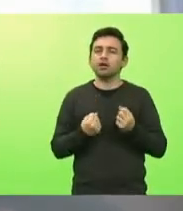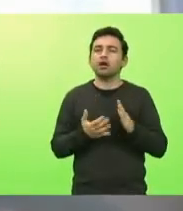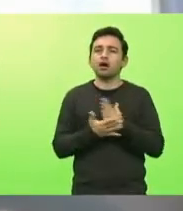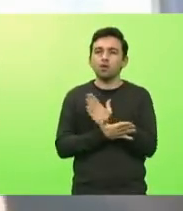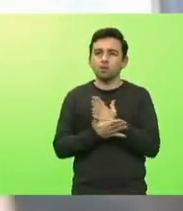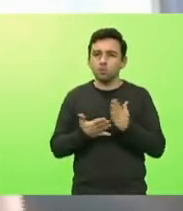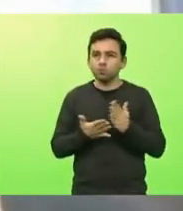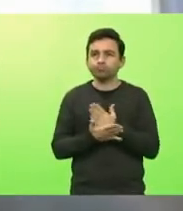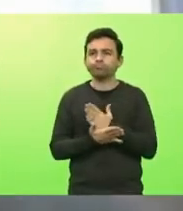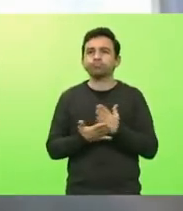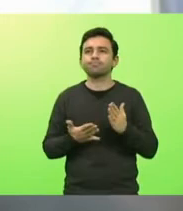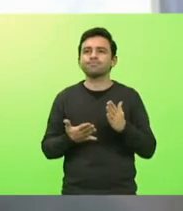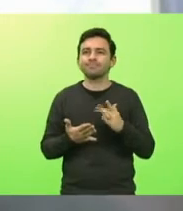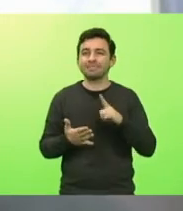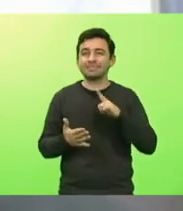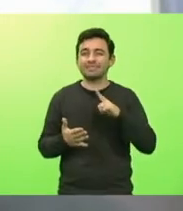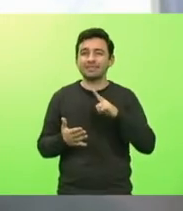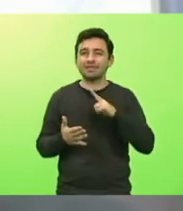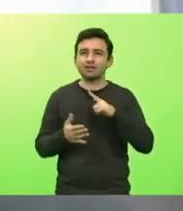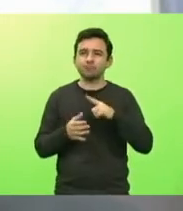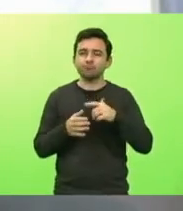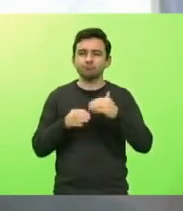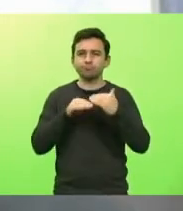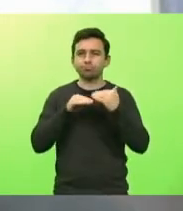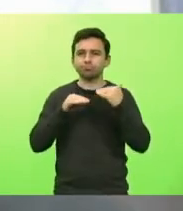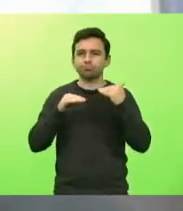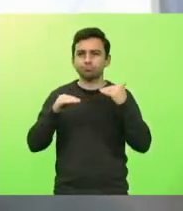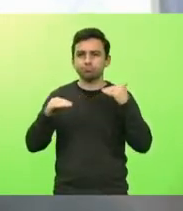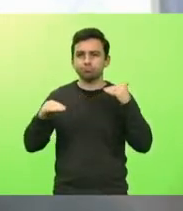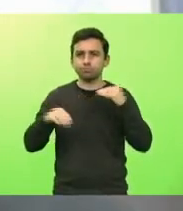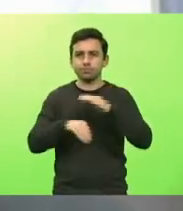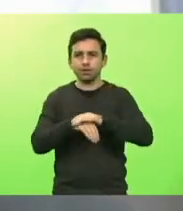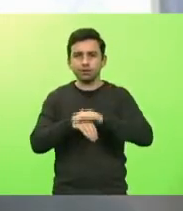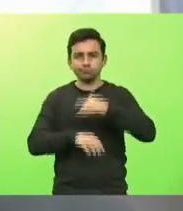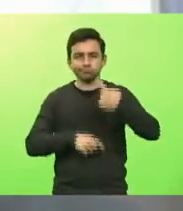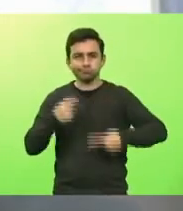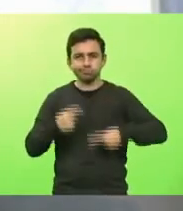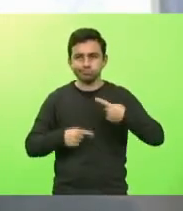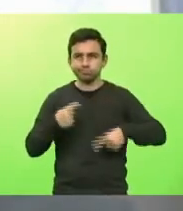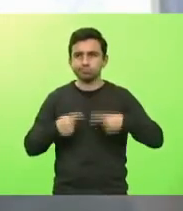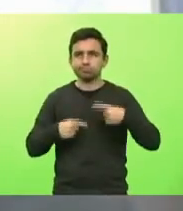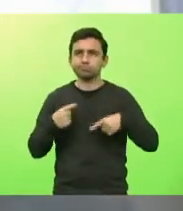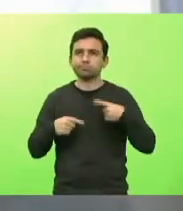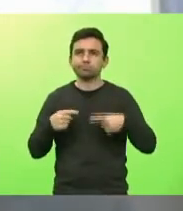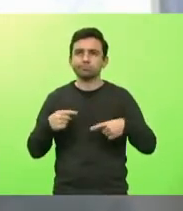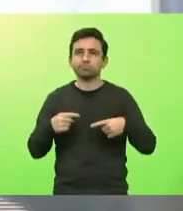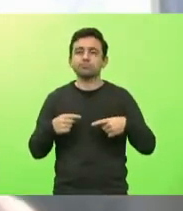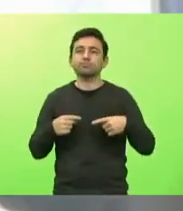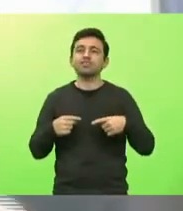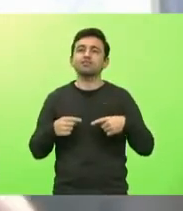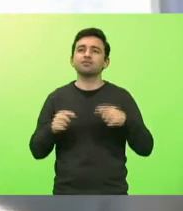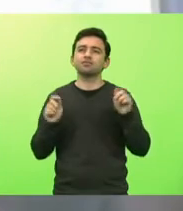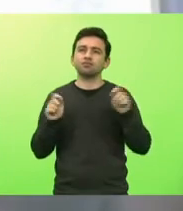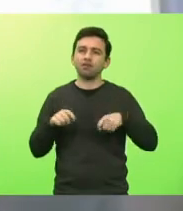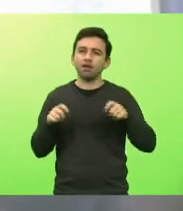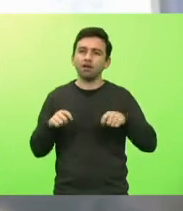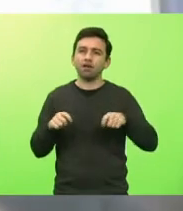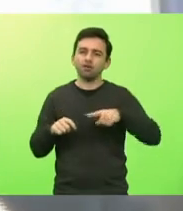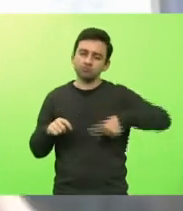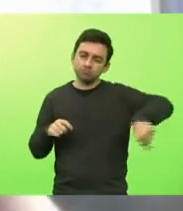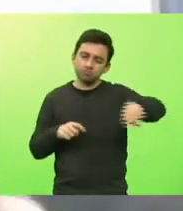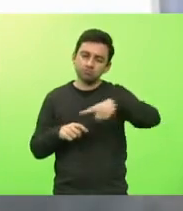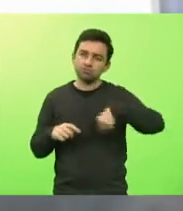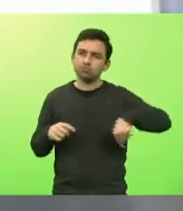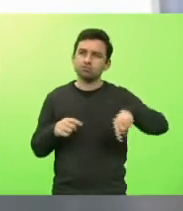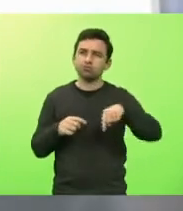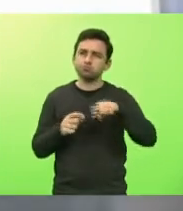algumas linhas de atuação, linhas de debate, para que a gente possa, de uma forma